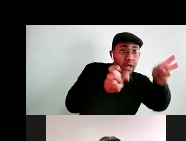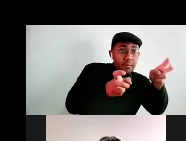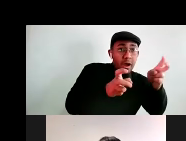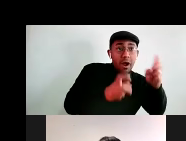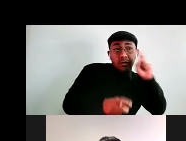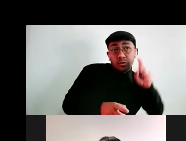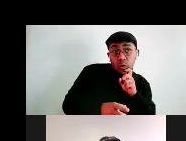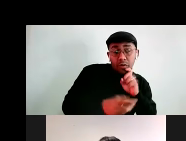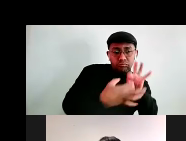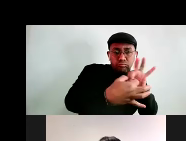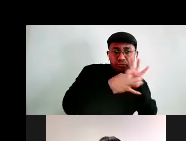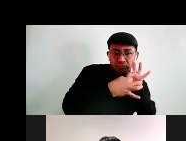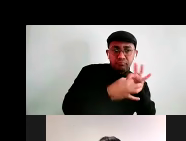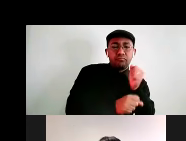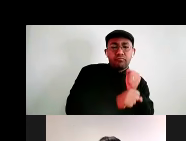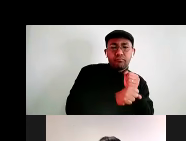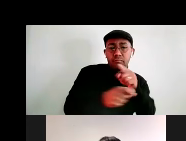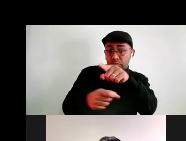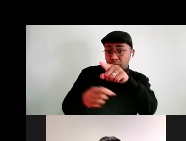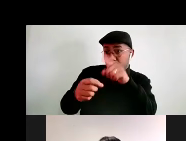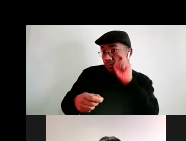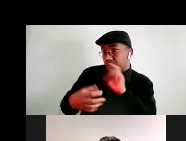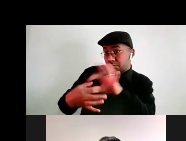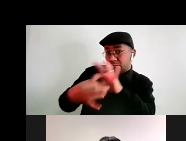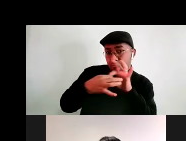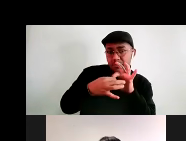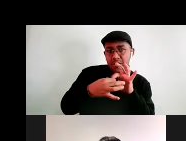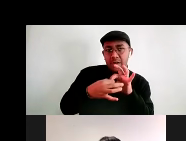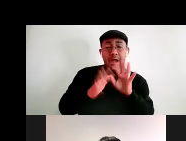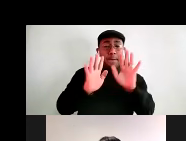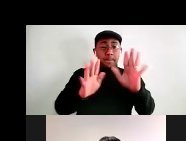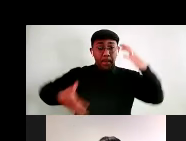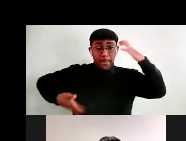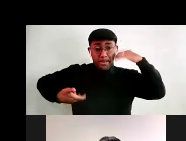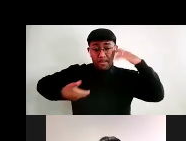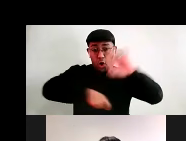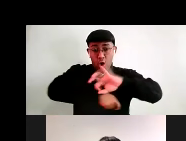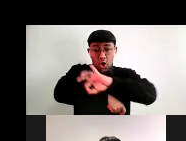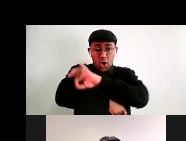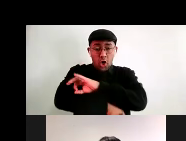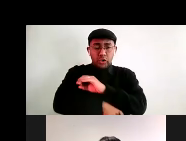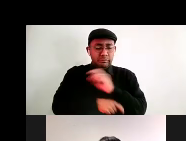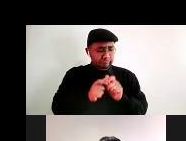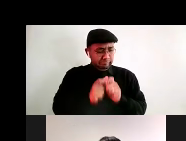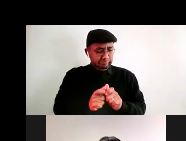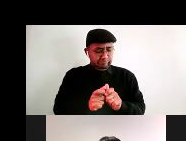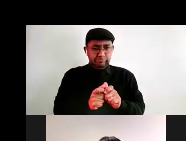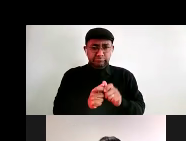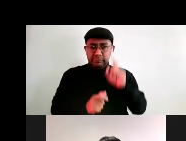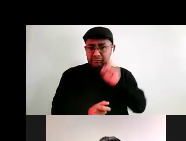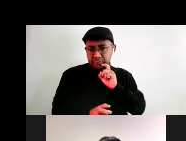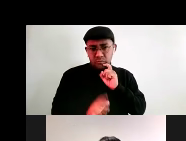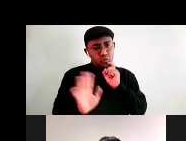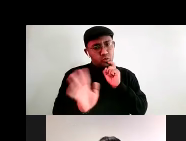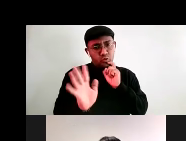isso. Porque ainda que isso não seja uma de transmissão